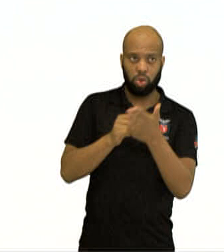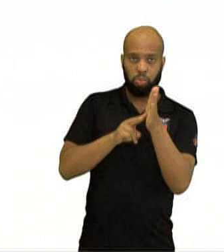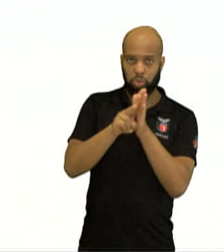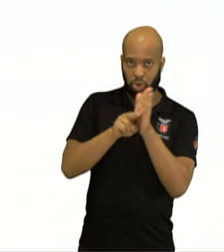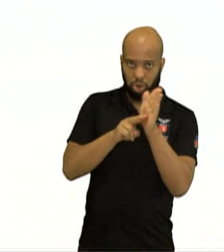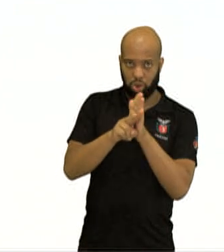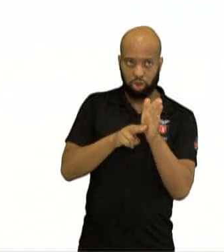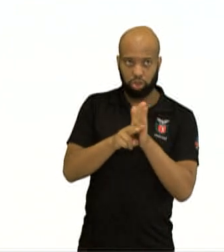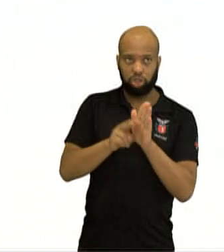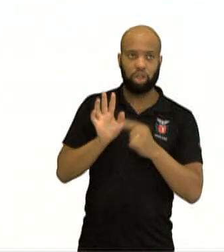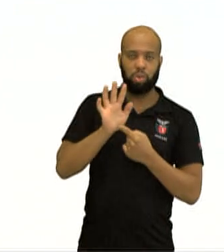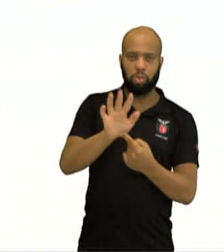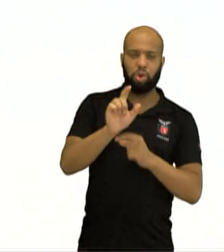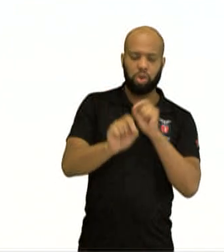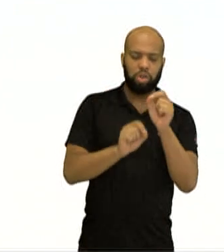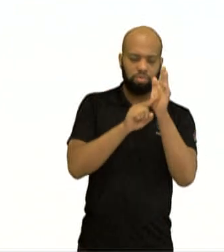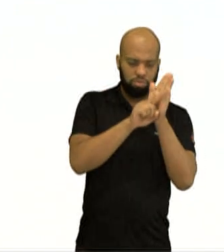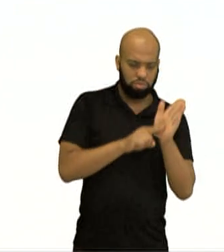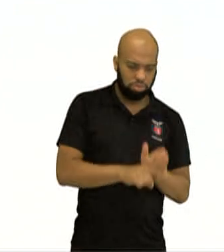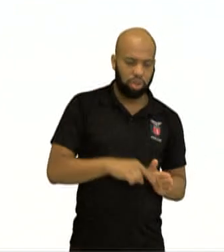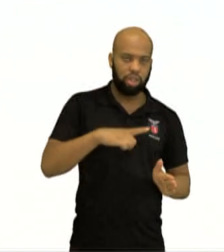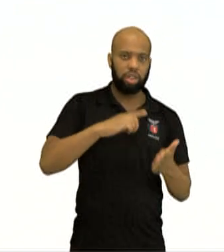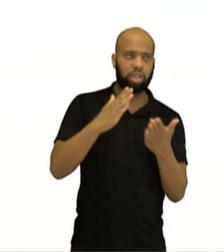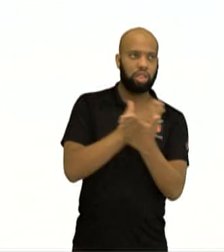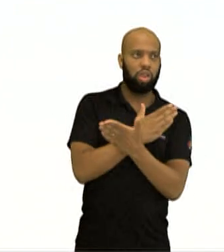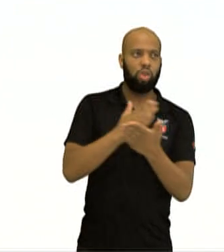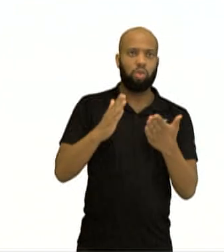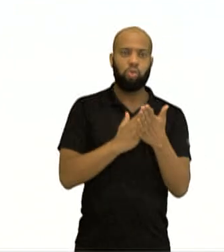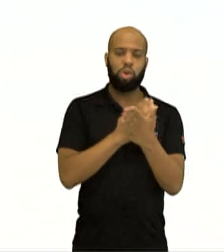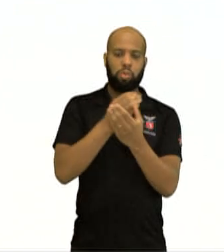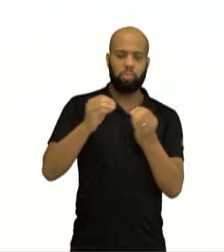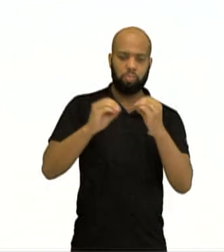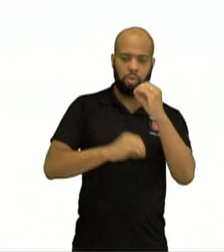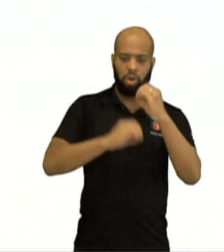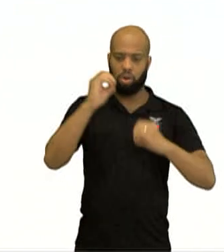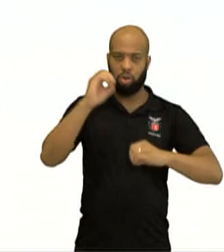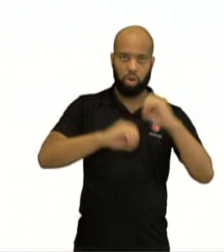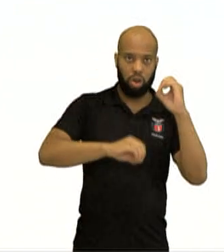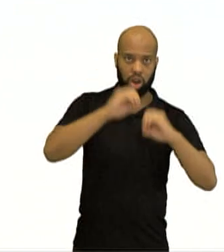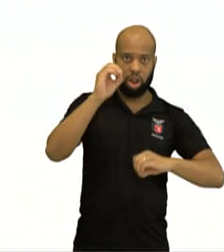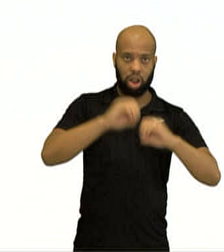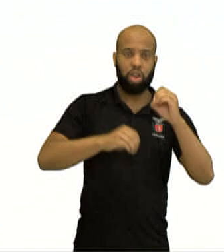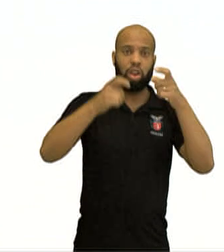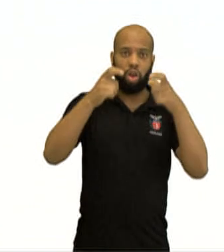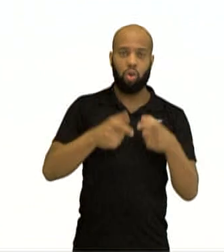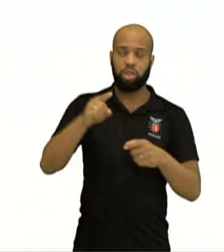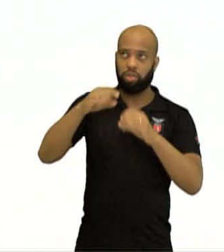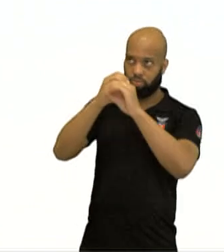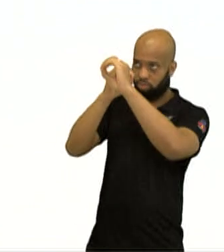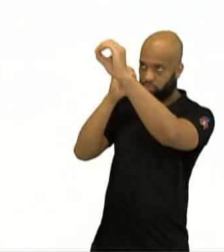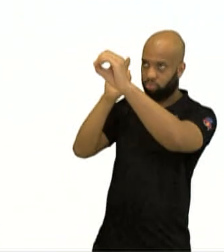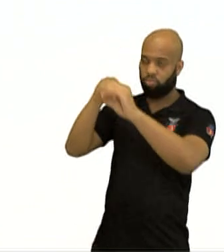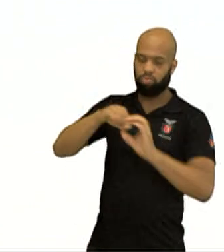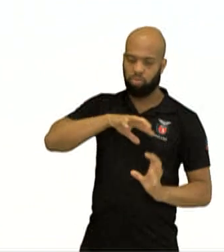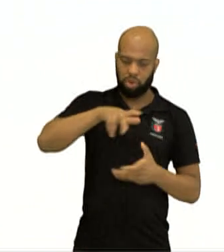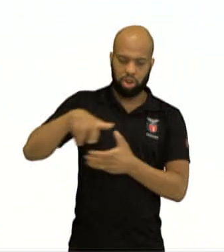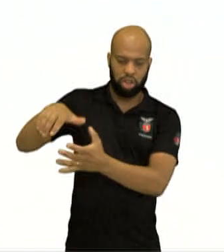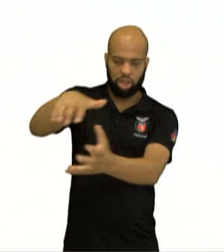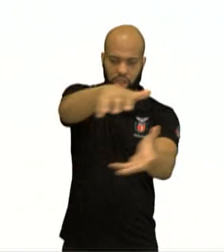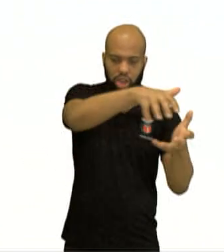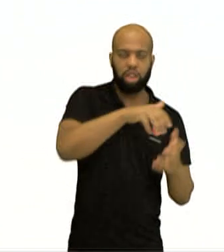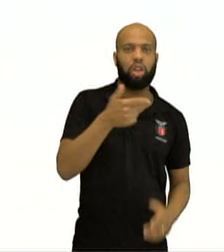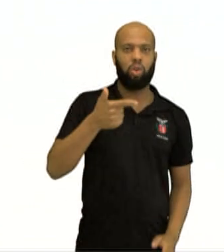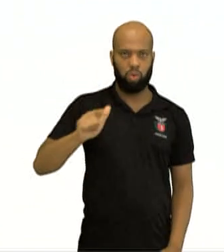que trata de investigar a existência de moléculas orgânicas em outros planetas, asteroides e meteoros,